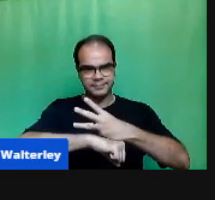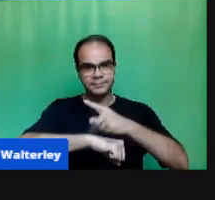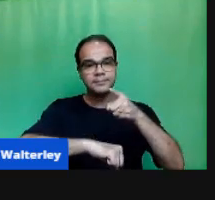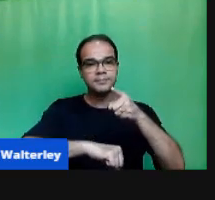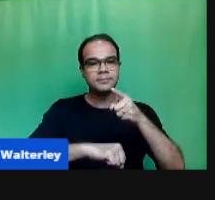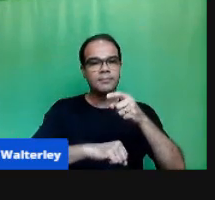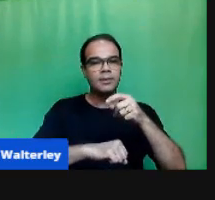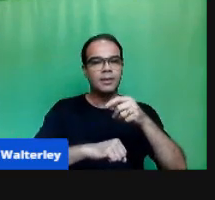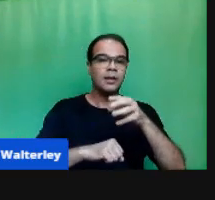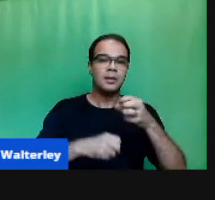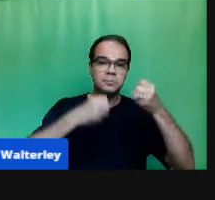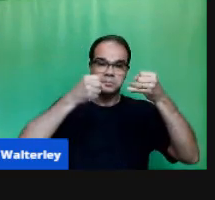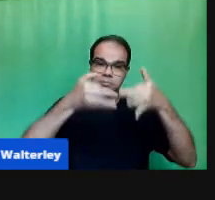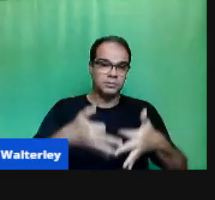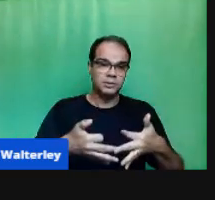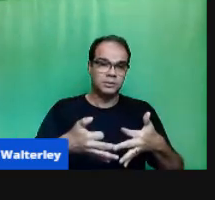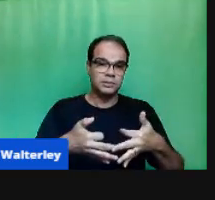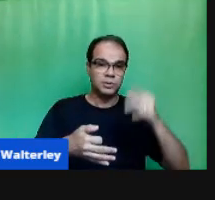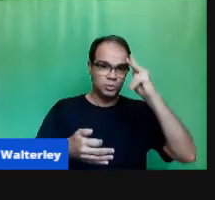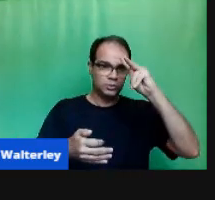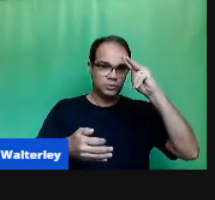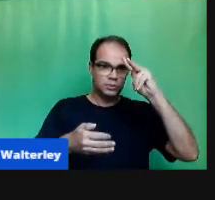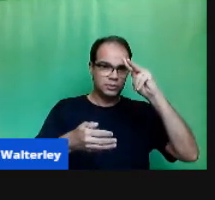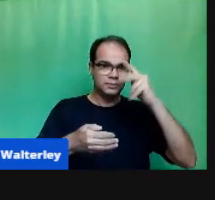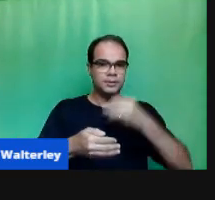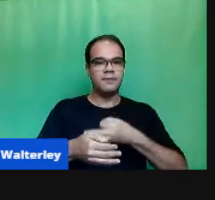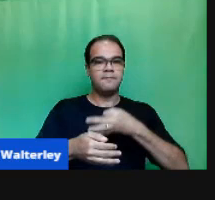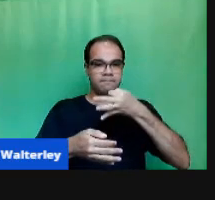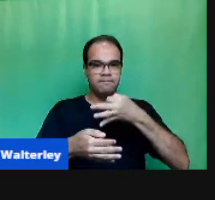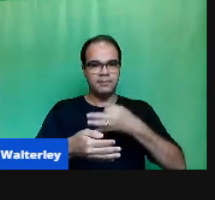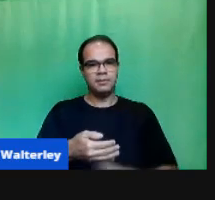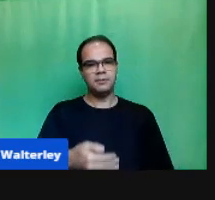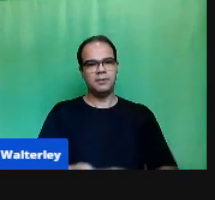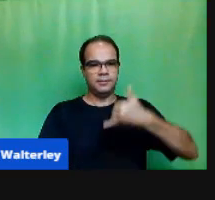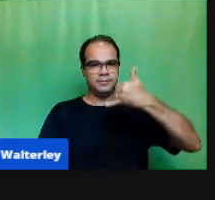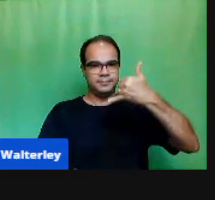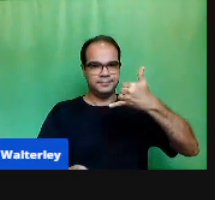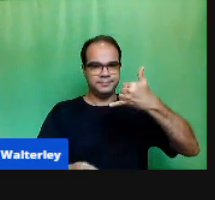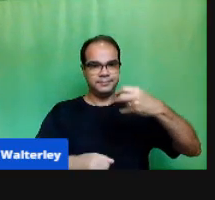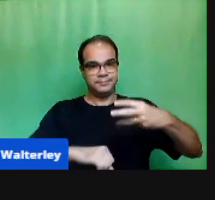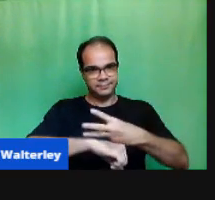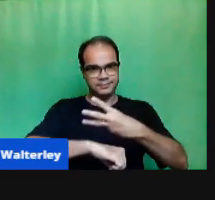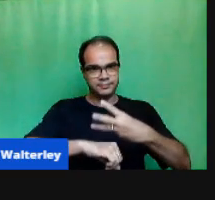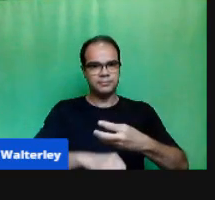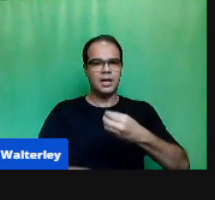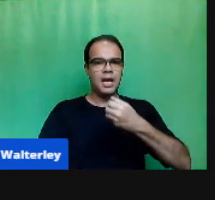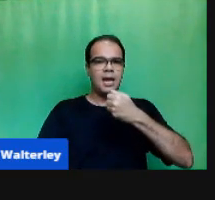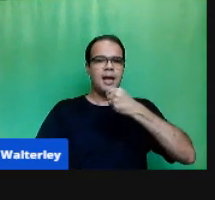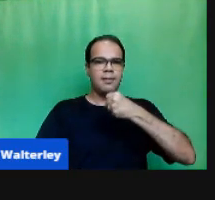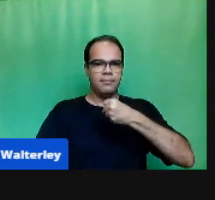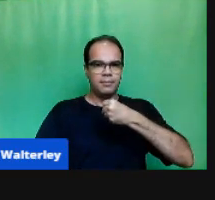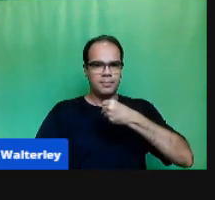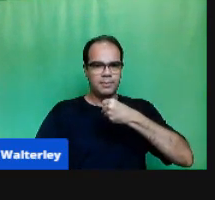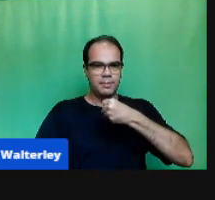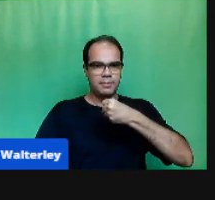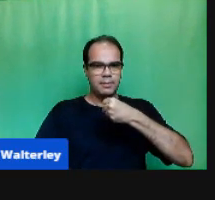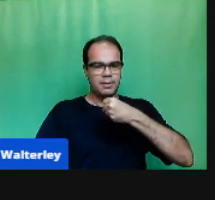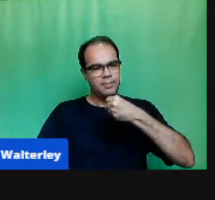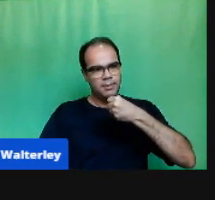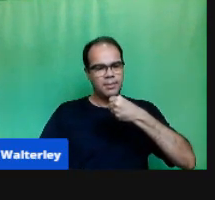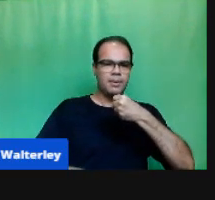estar contando suas histórias em alta voz, né?